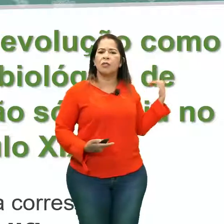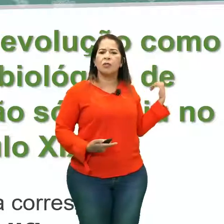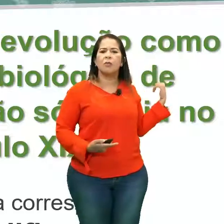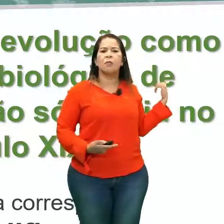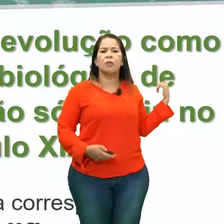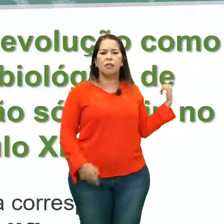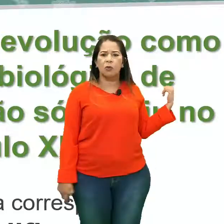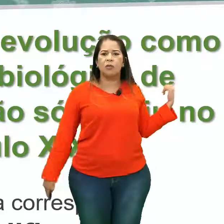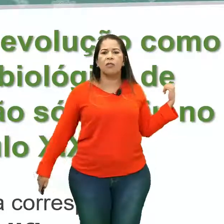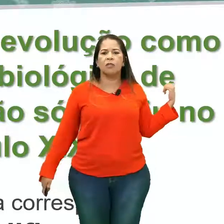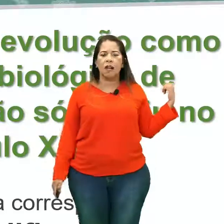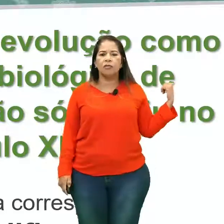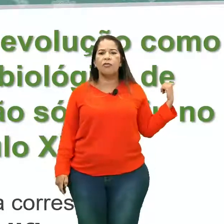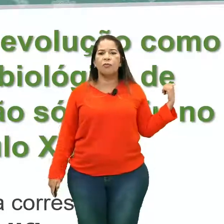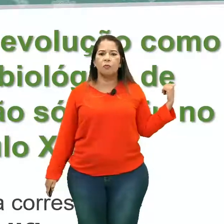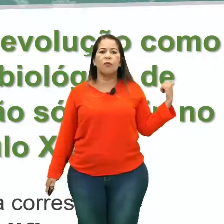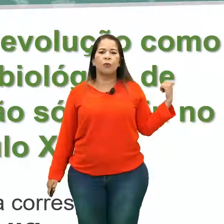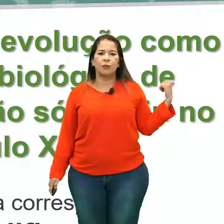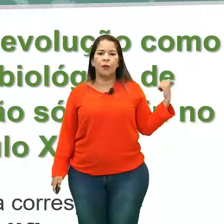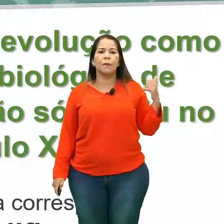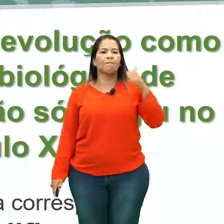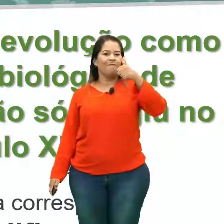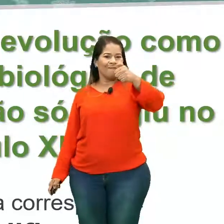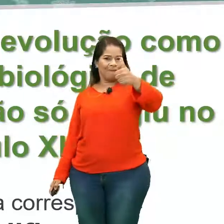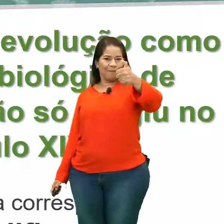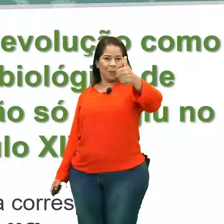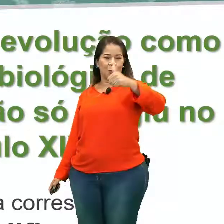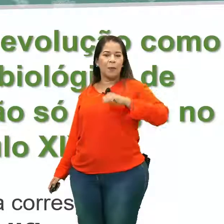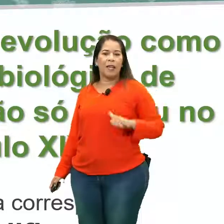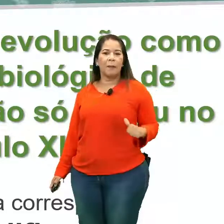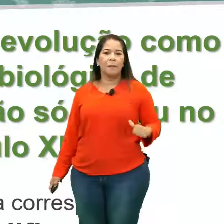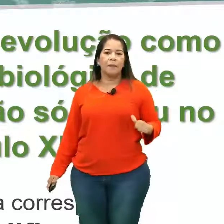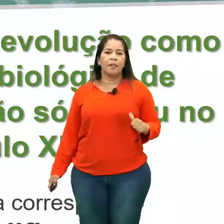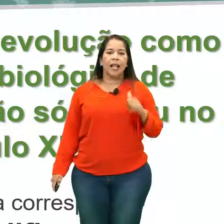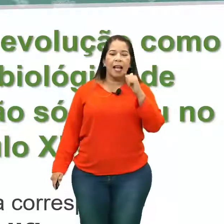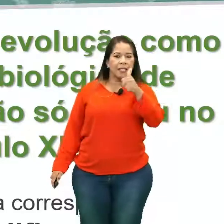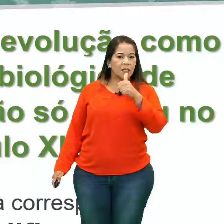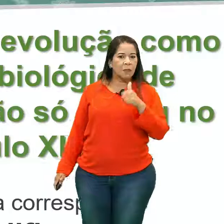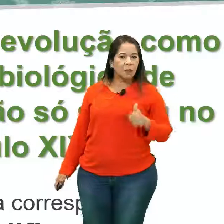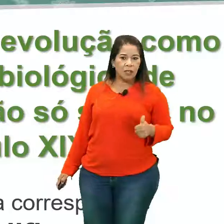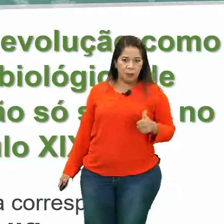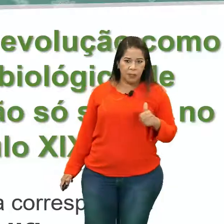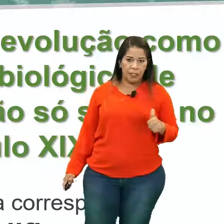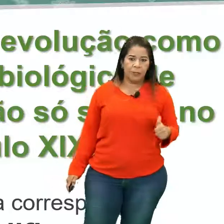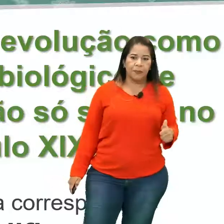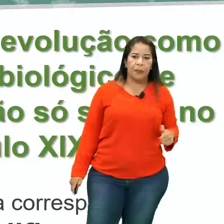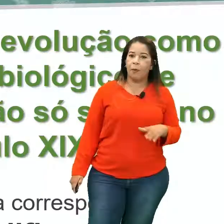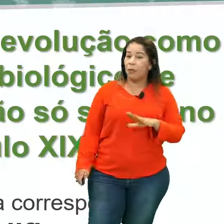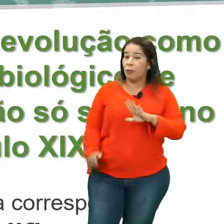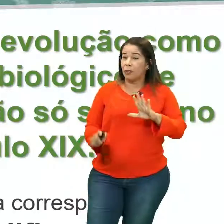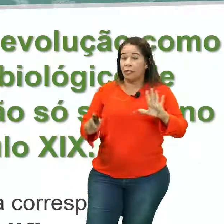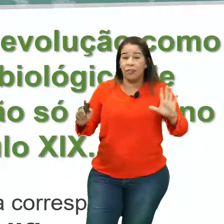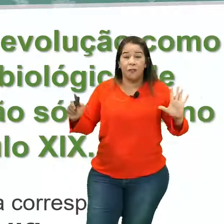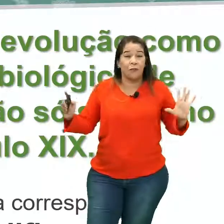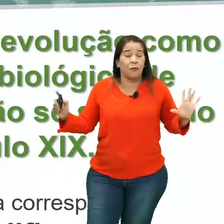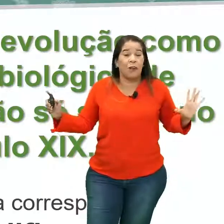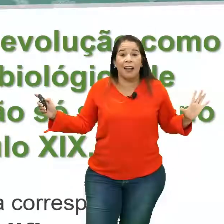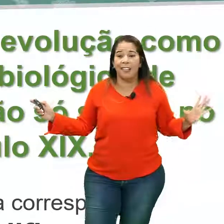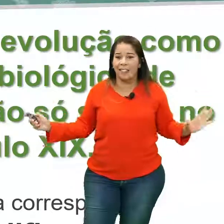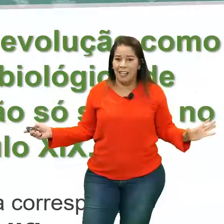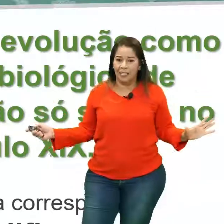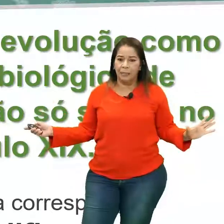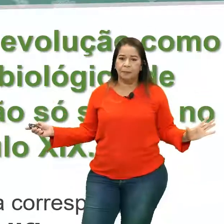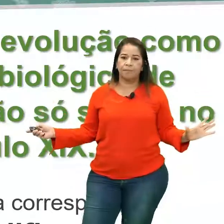nas aulas anteriores sobre mutações na unidade 1, não foi? Muito bem. Essas mutações que podem acontecer, que a gente